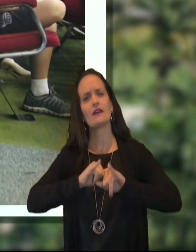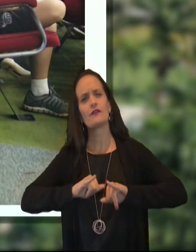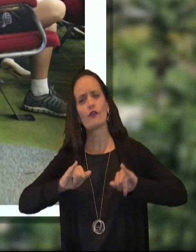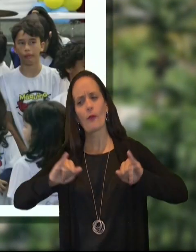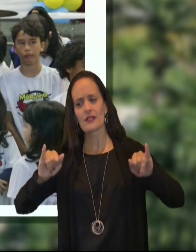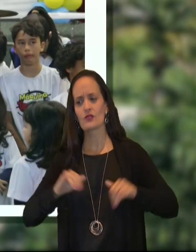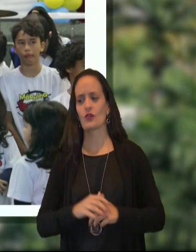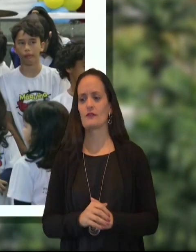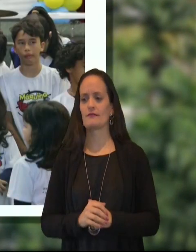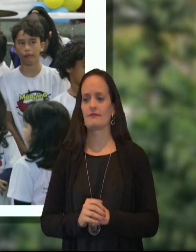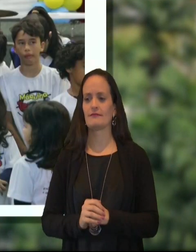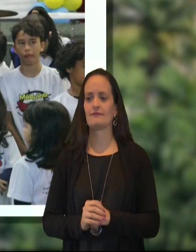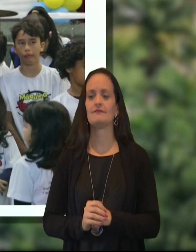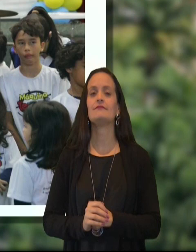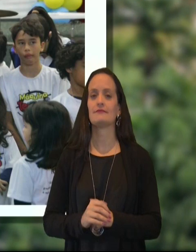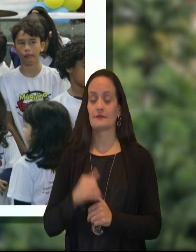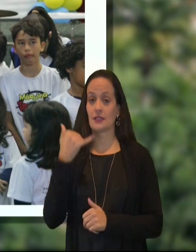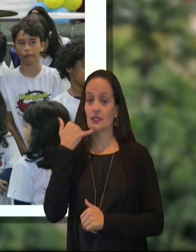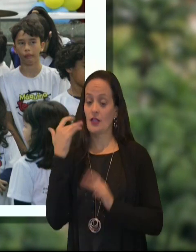números